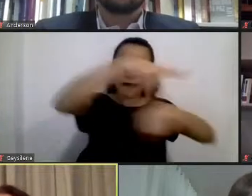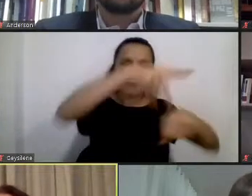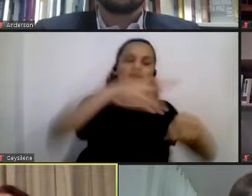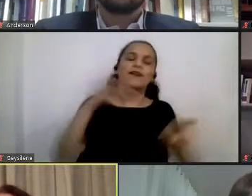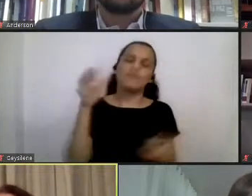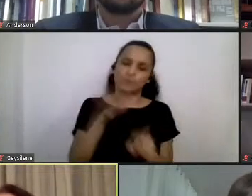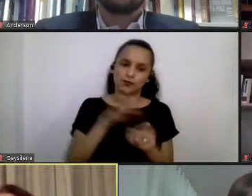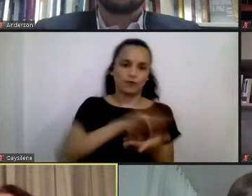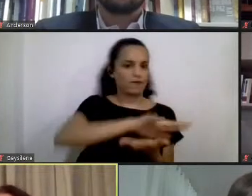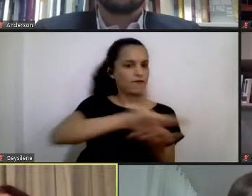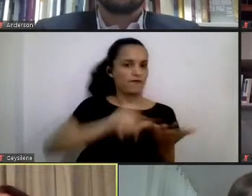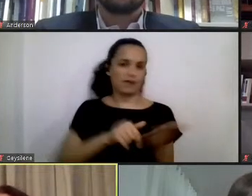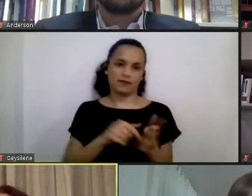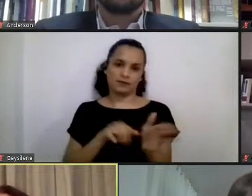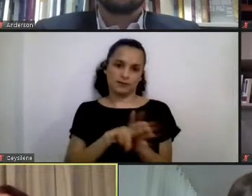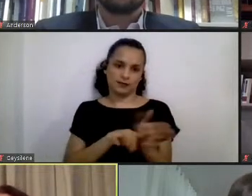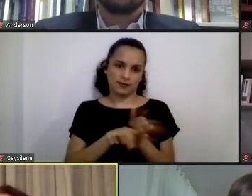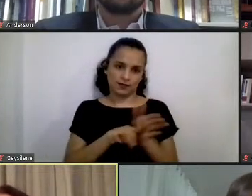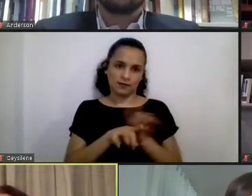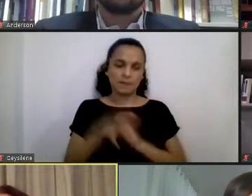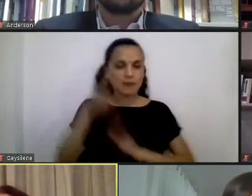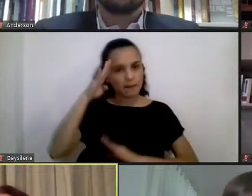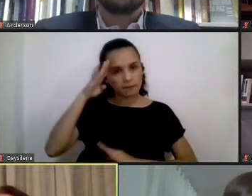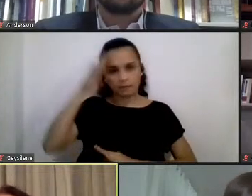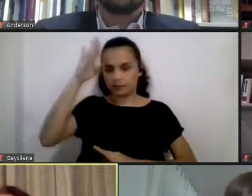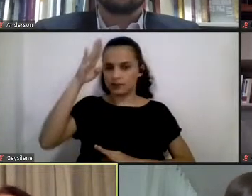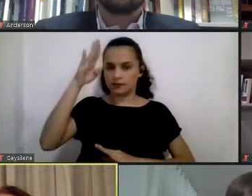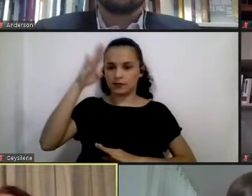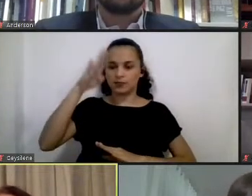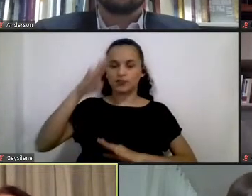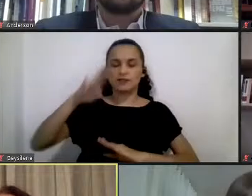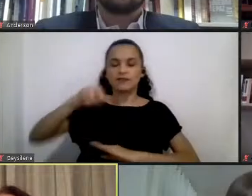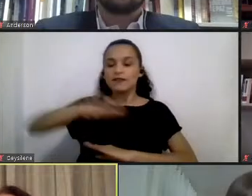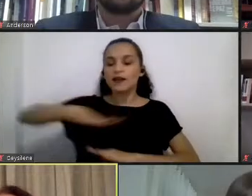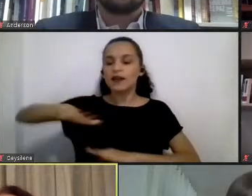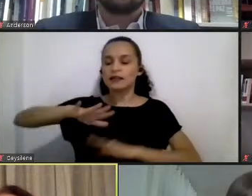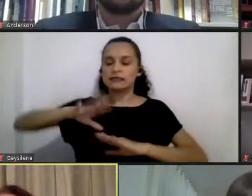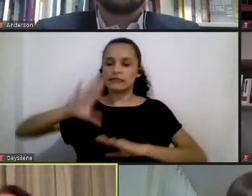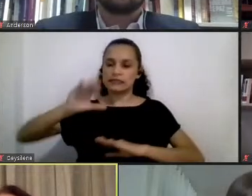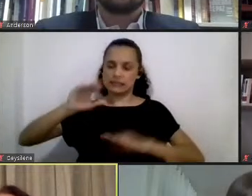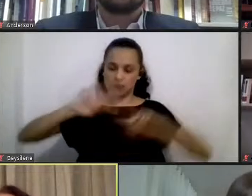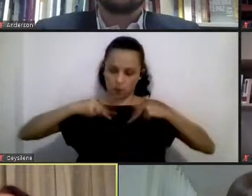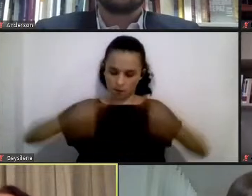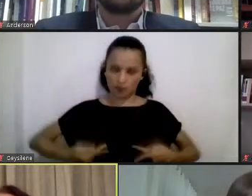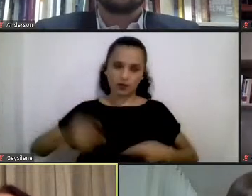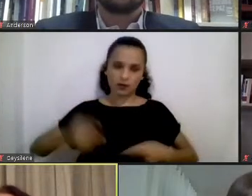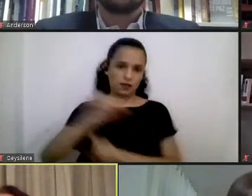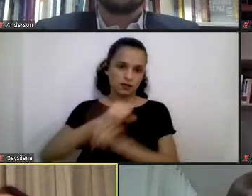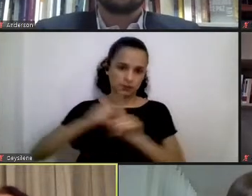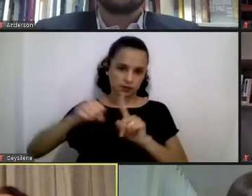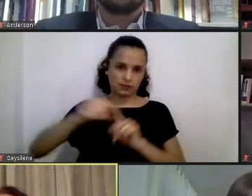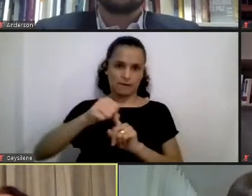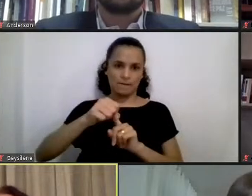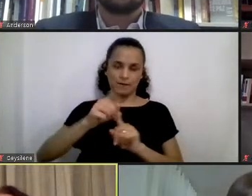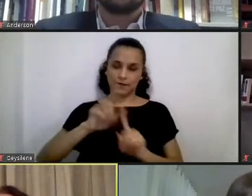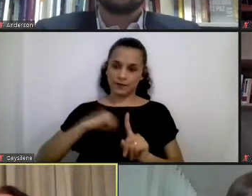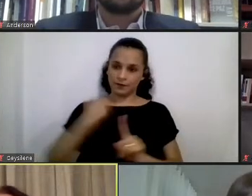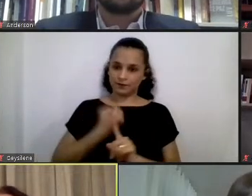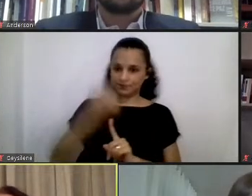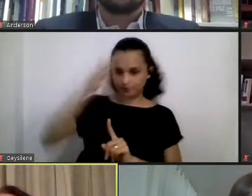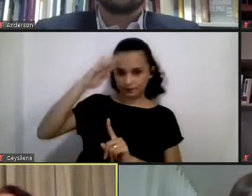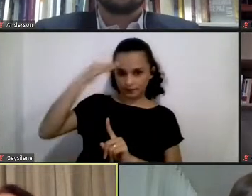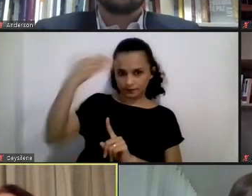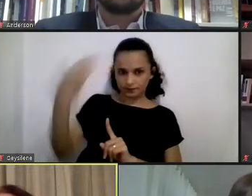todo, sobretudo nas áreas de ciências humanas e sociais. Assim, nosso homenageado se